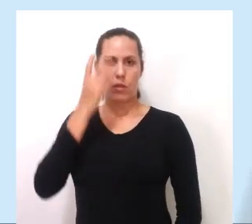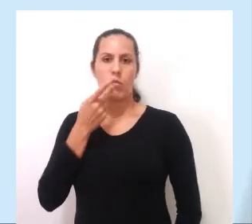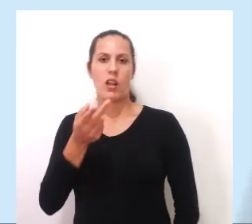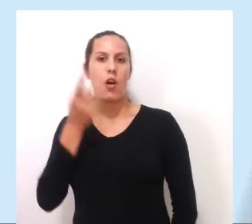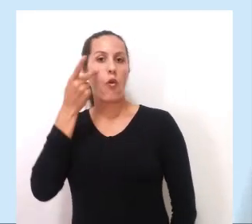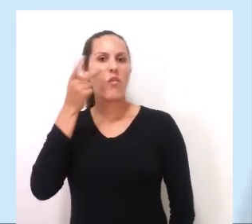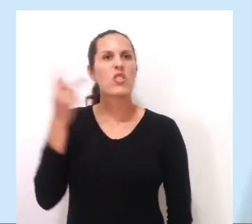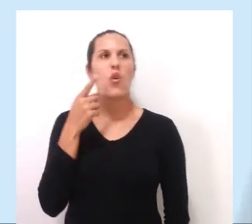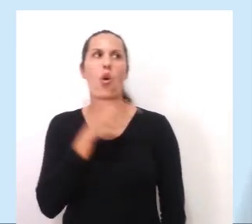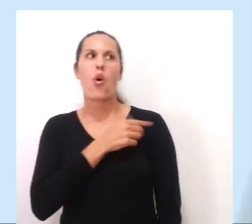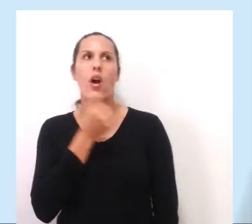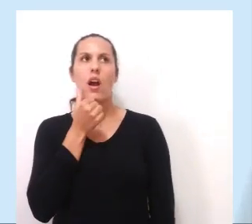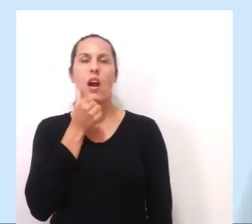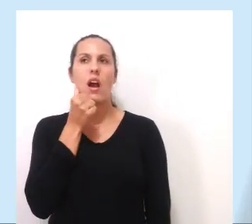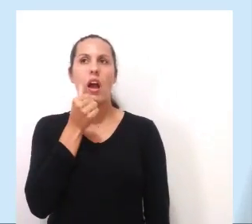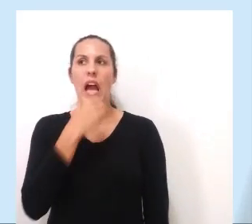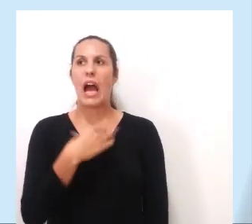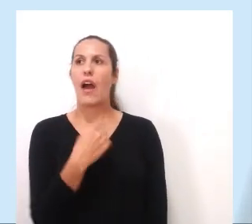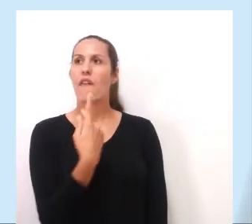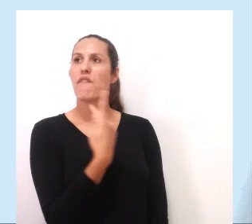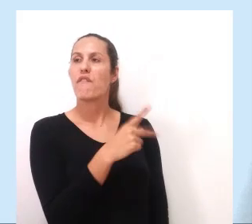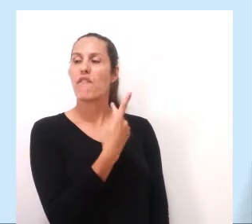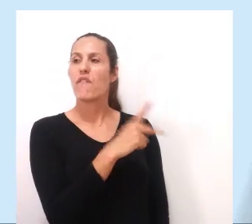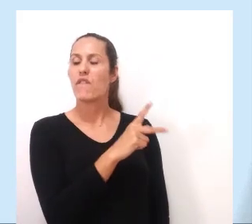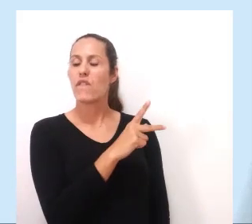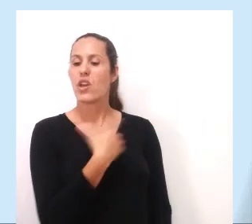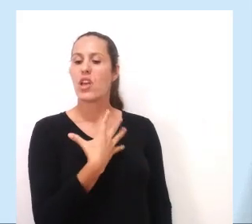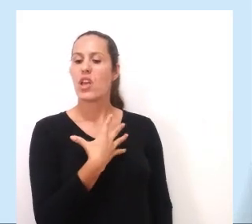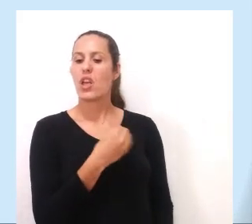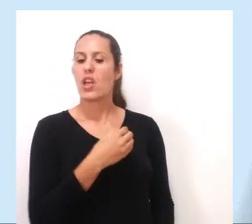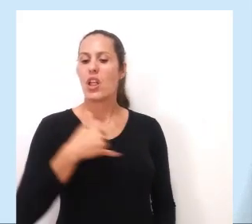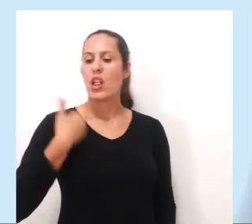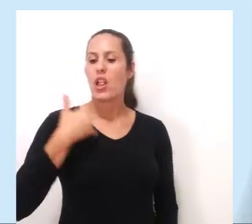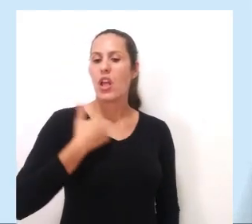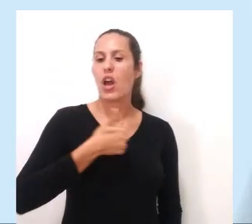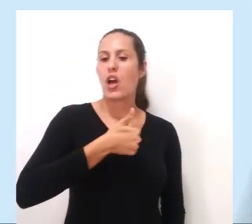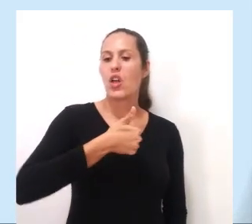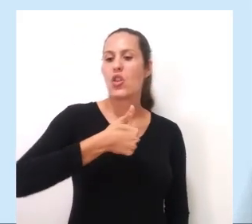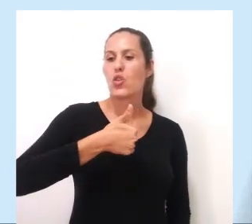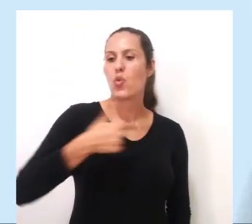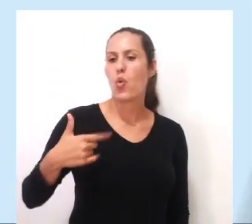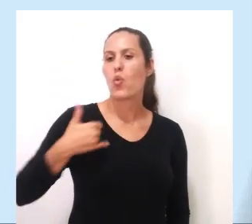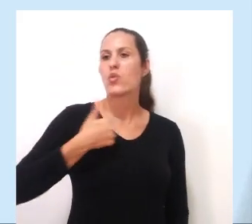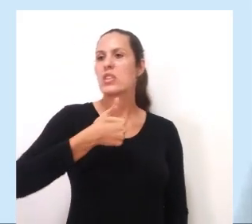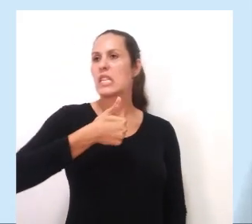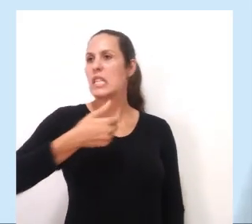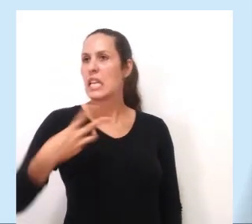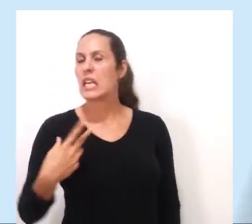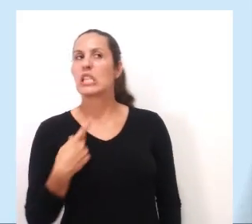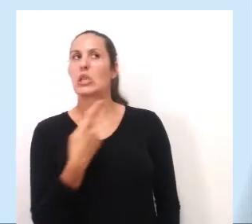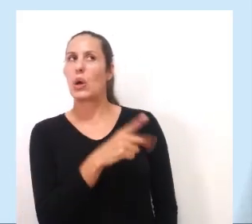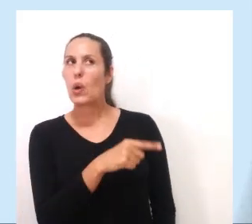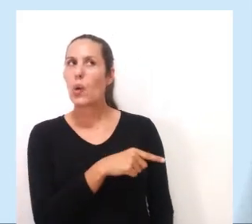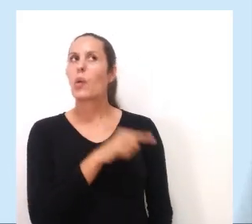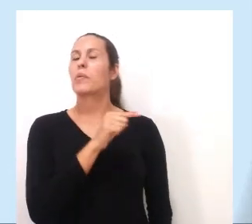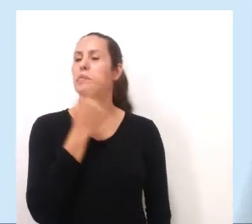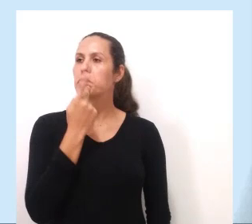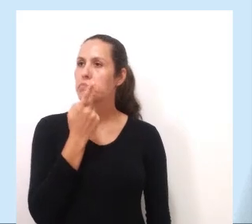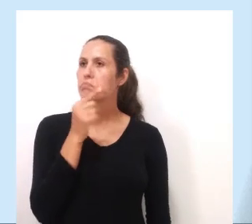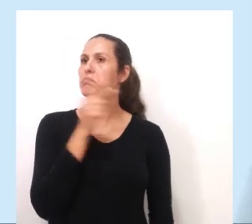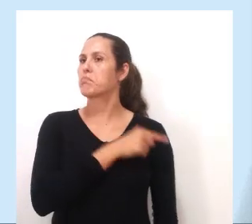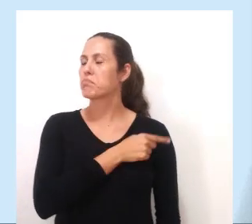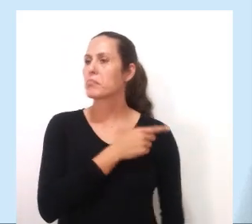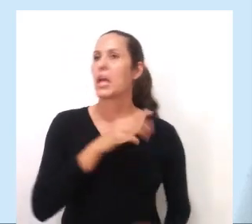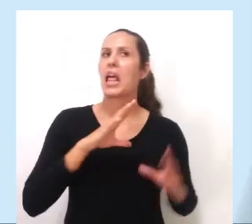olha, a filha de fulano de tal engravidou com 12 anos, com 13 anos, com 14 anos, e de